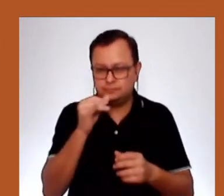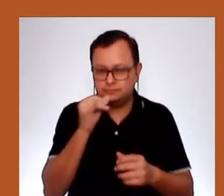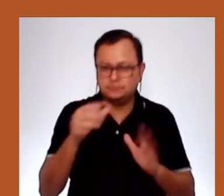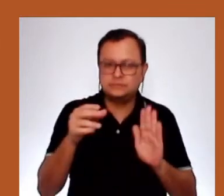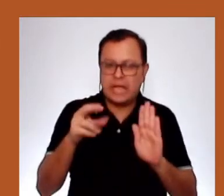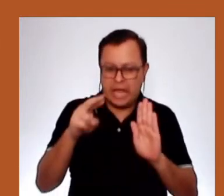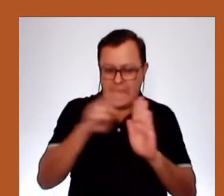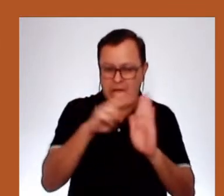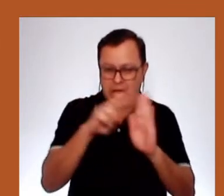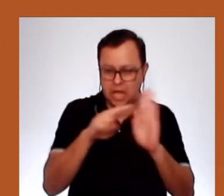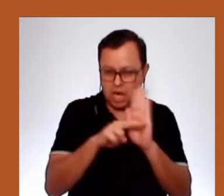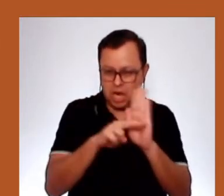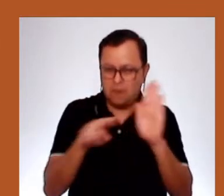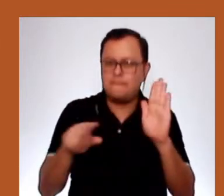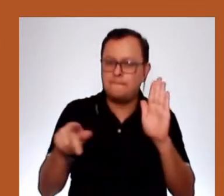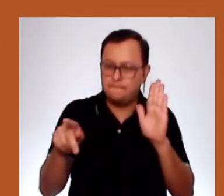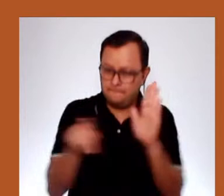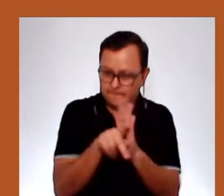cuidados paliativos